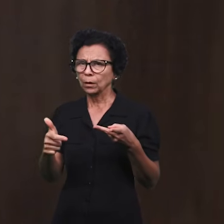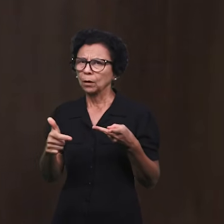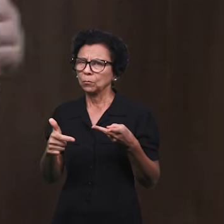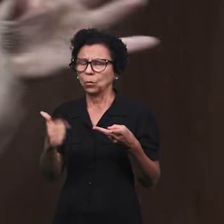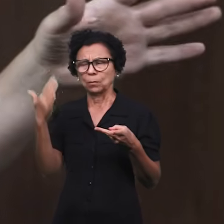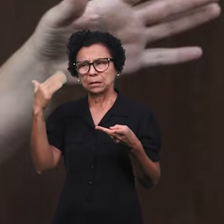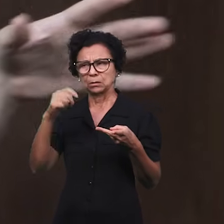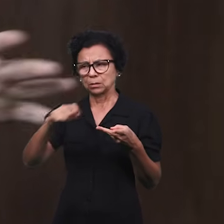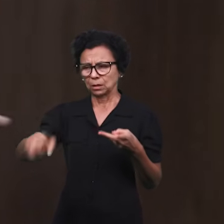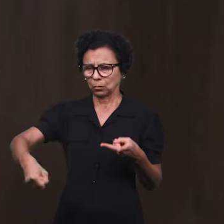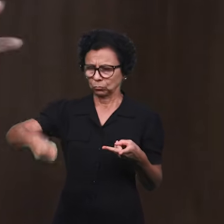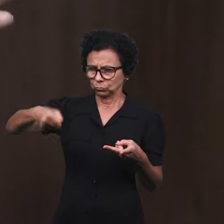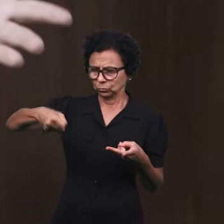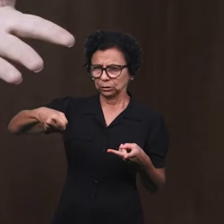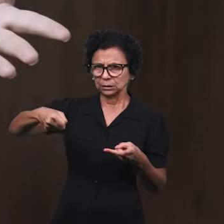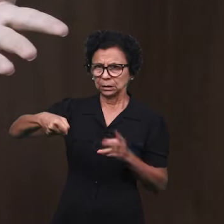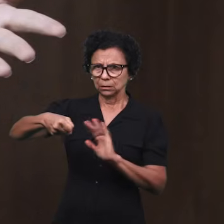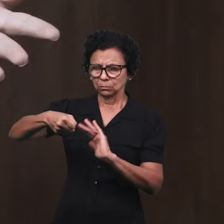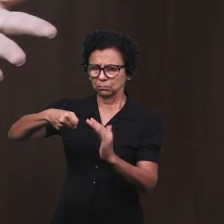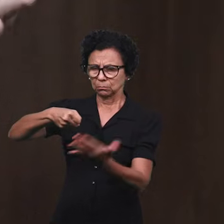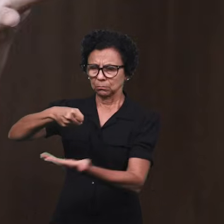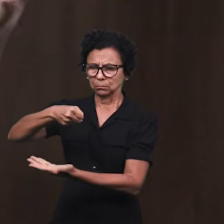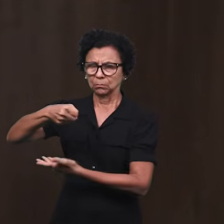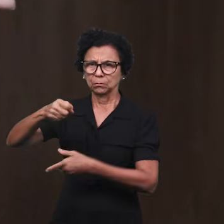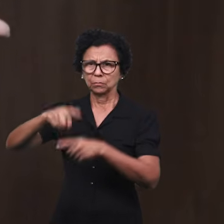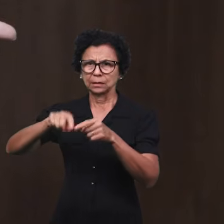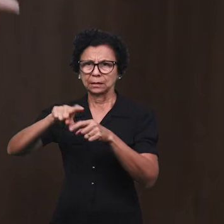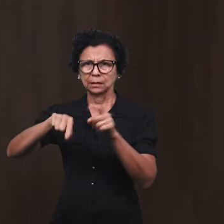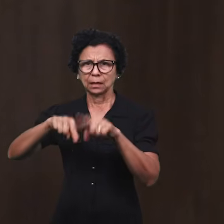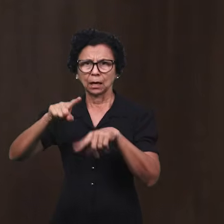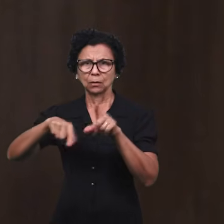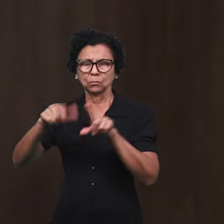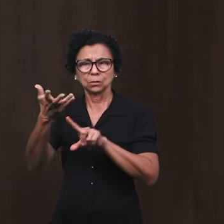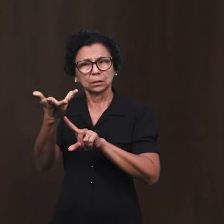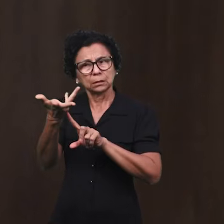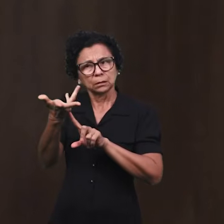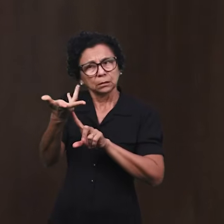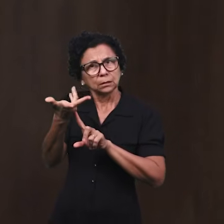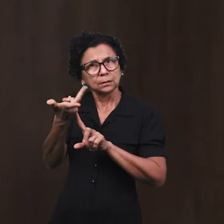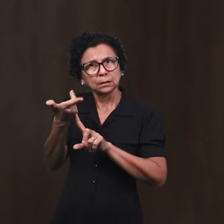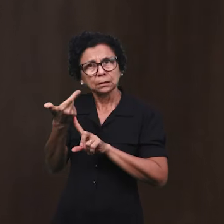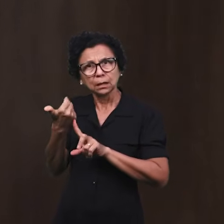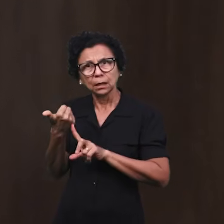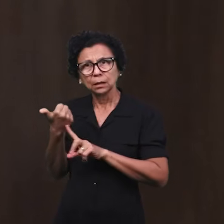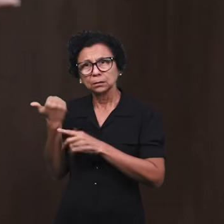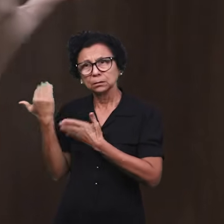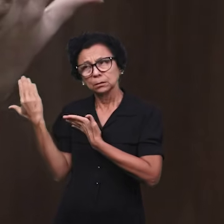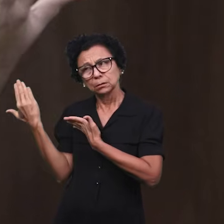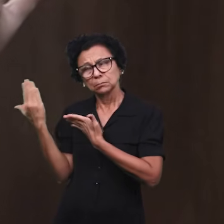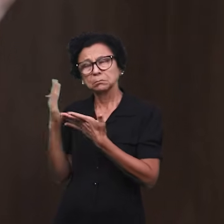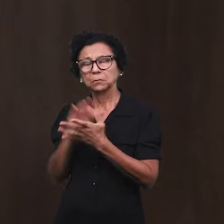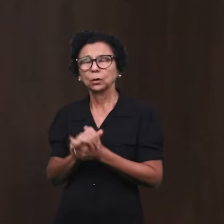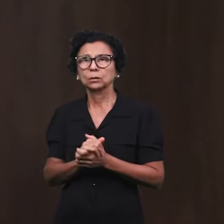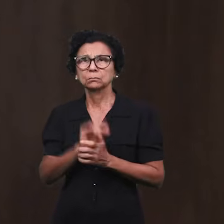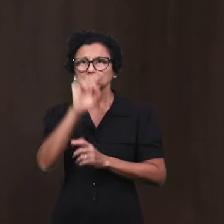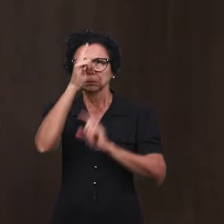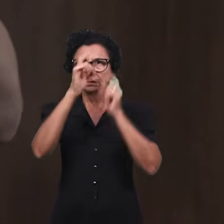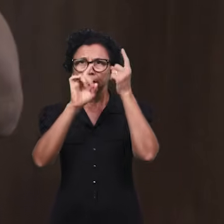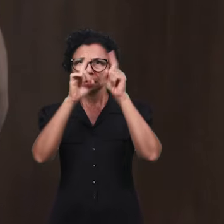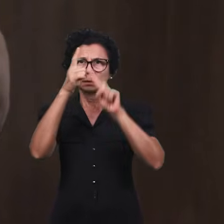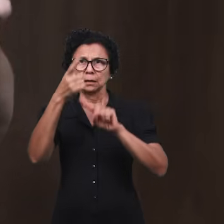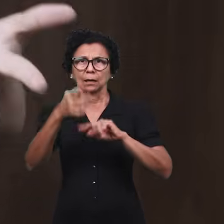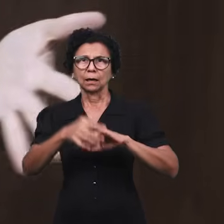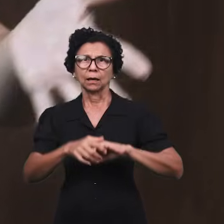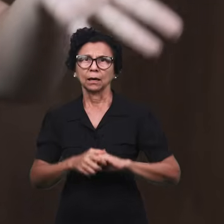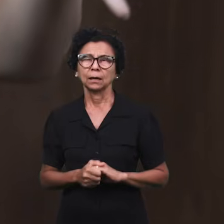que provavelmente foi feito de algum material artesanal. Então eu posso fazer umas folhinhas, vai costurando as folhinhas, junta, faz